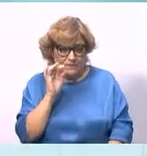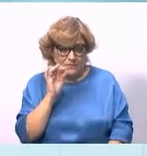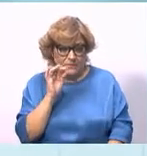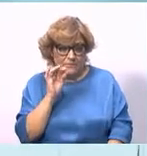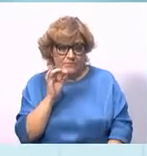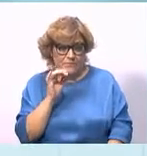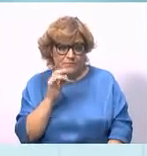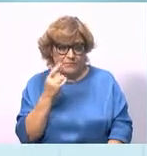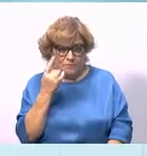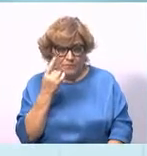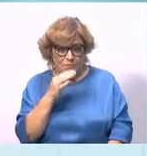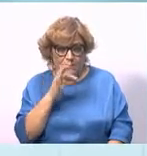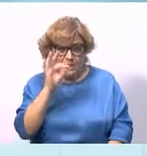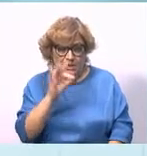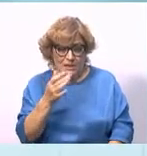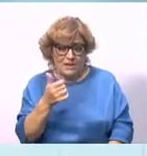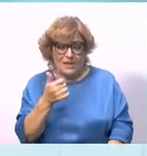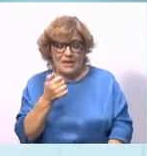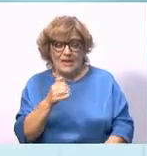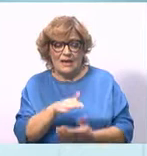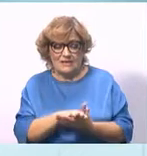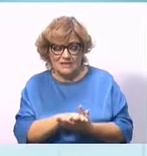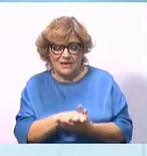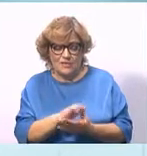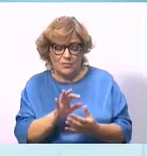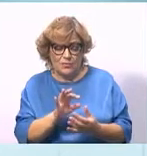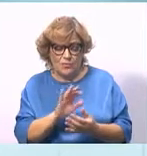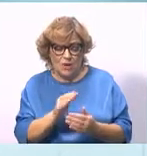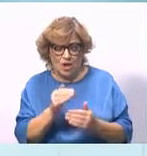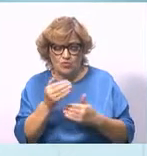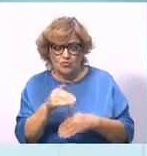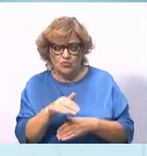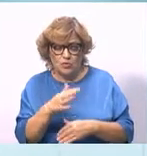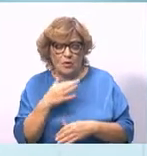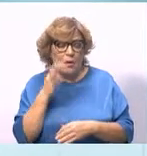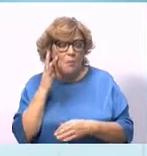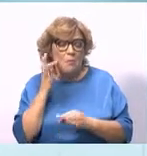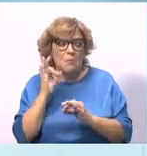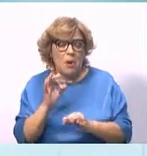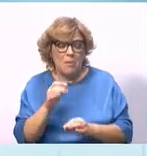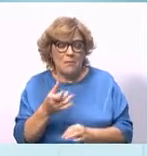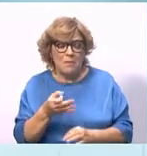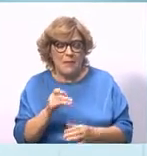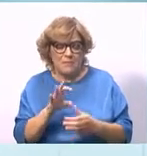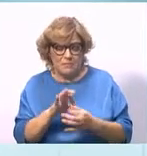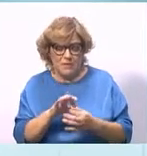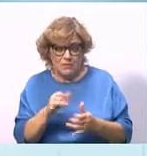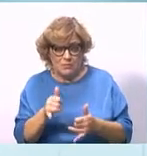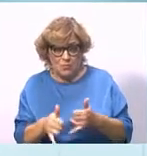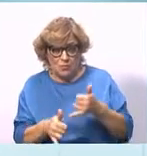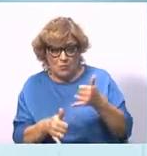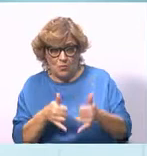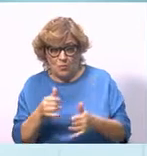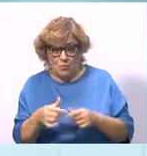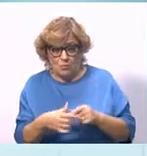Pronto. Portanto, uma das dicas é o calçado ajustado ao pé. Não é justo, ajustado ao pé. Salto alto,